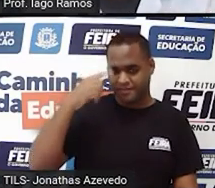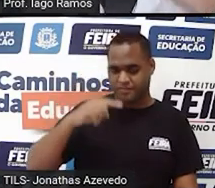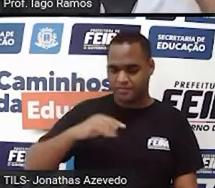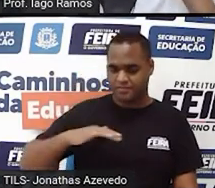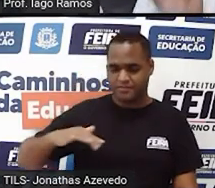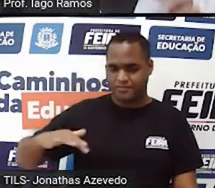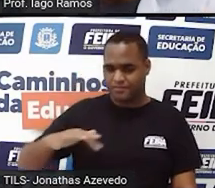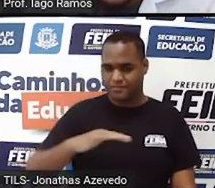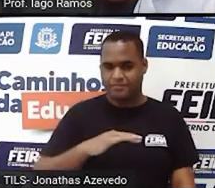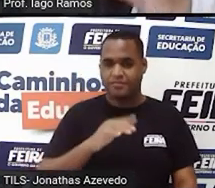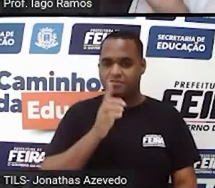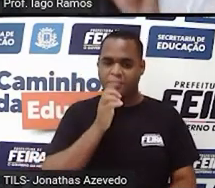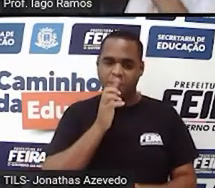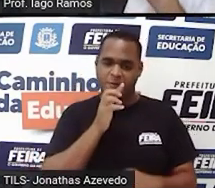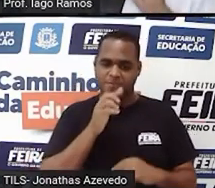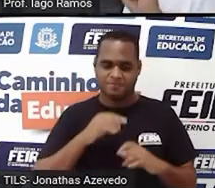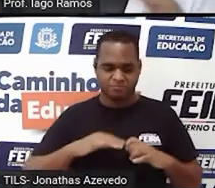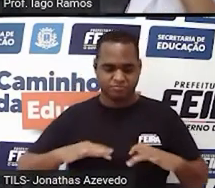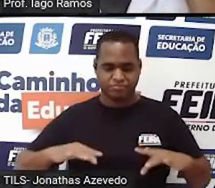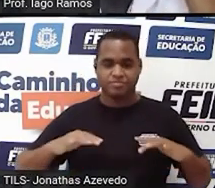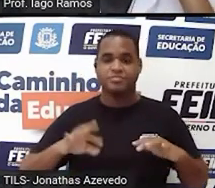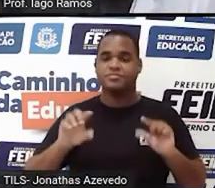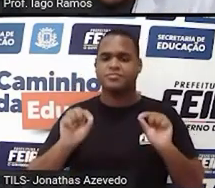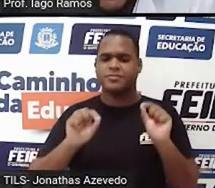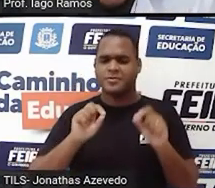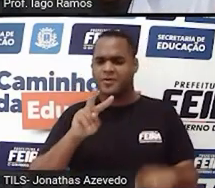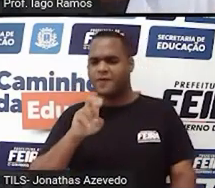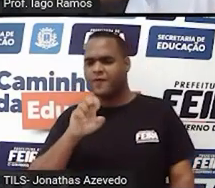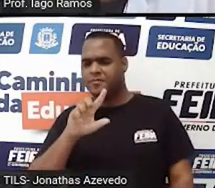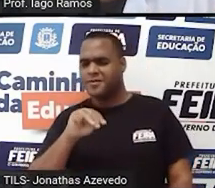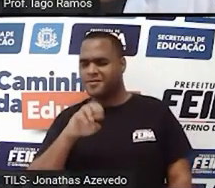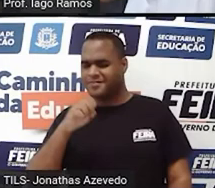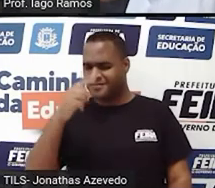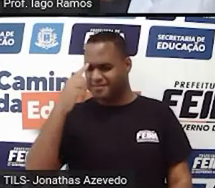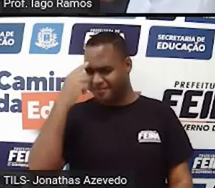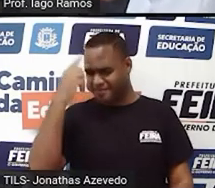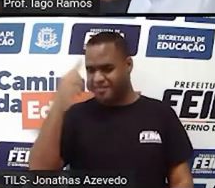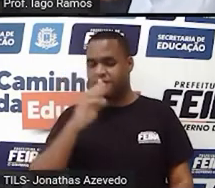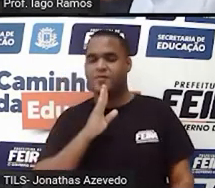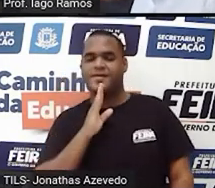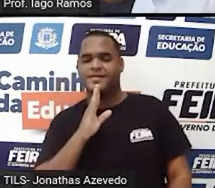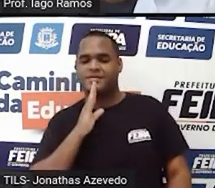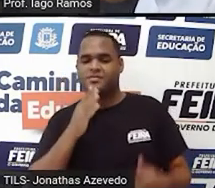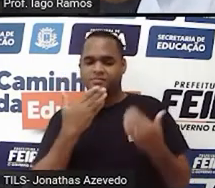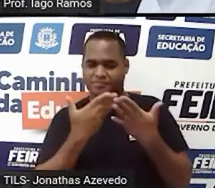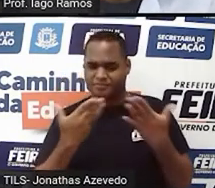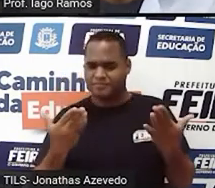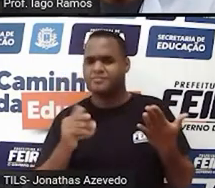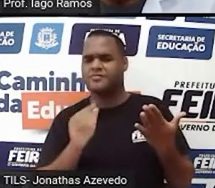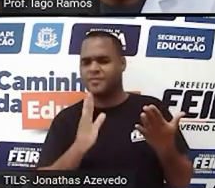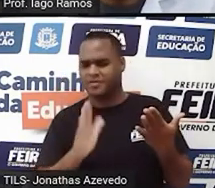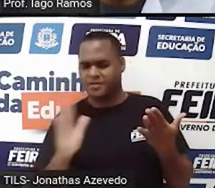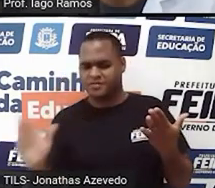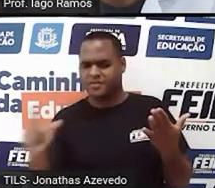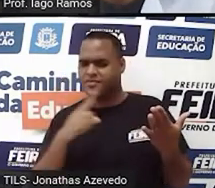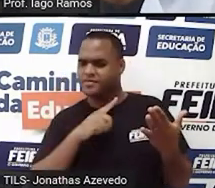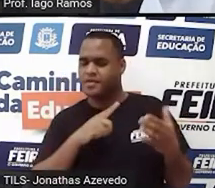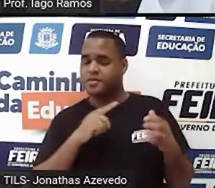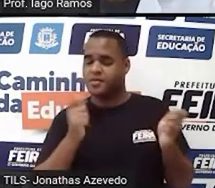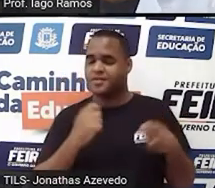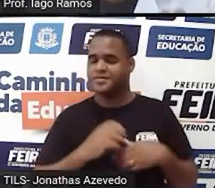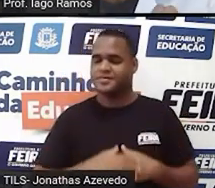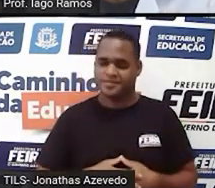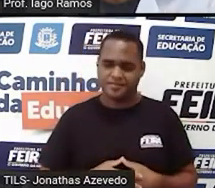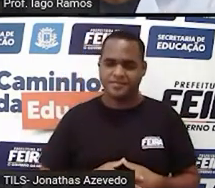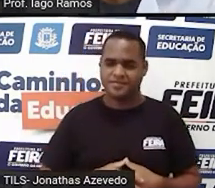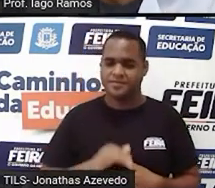volume volume é uma medida Você conhece essa medida chamada volume né